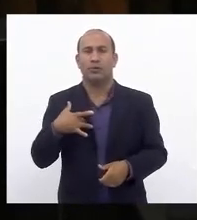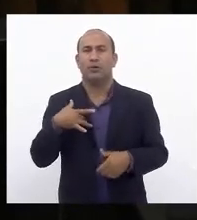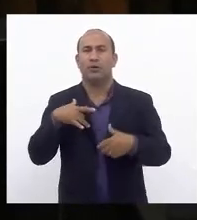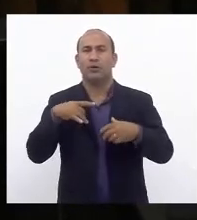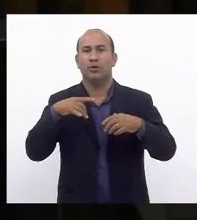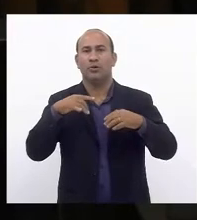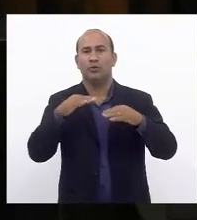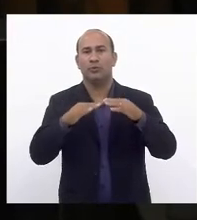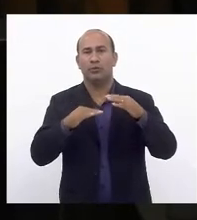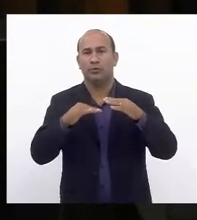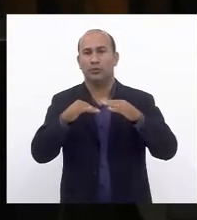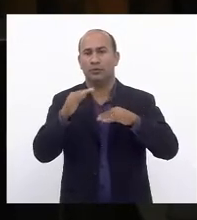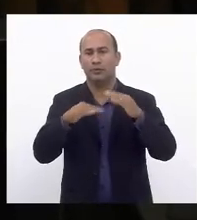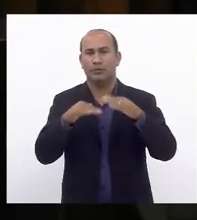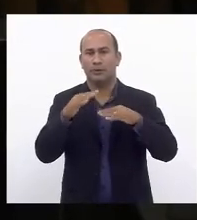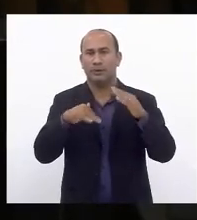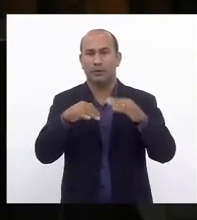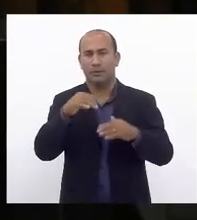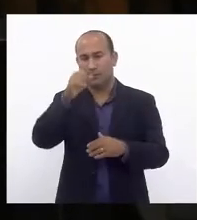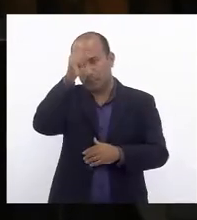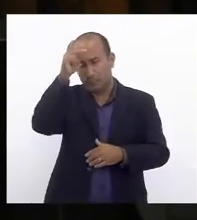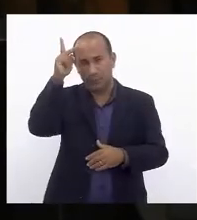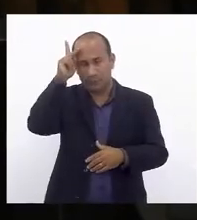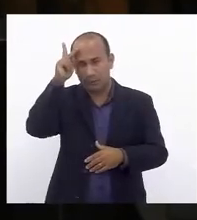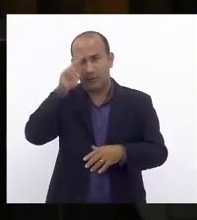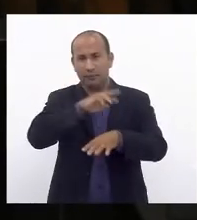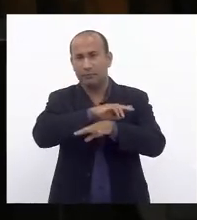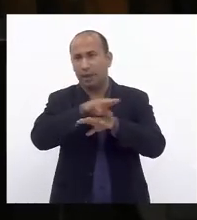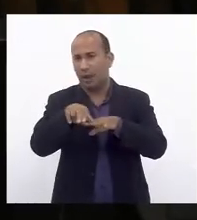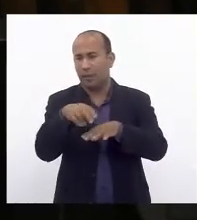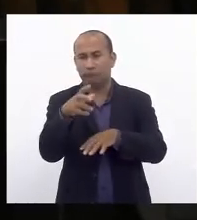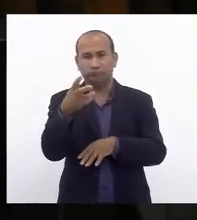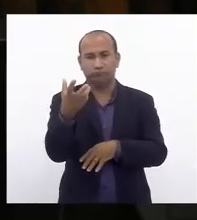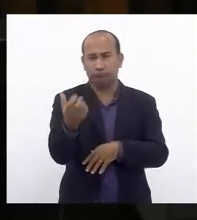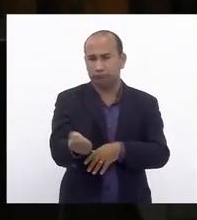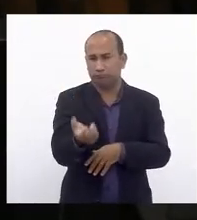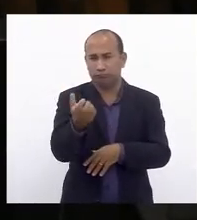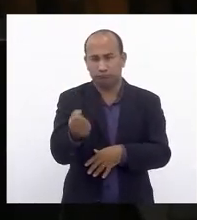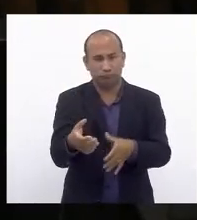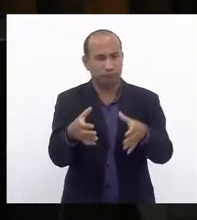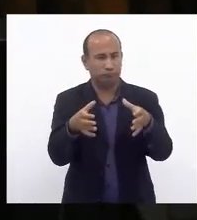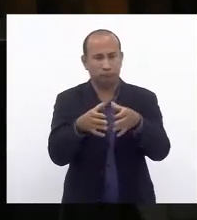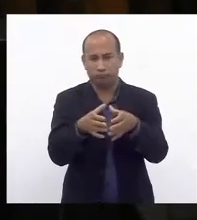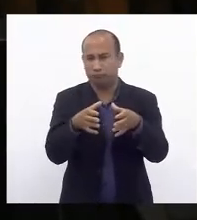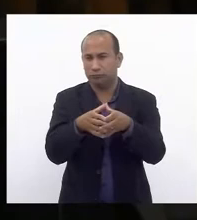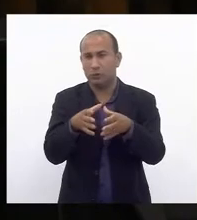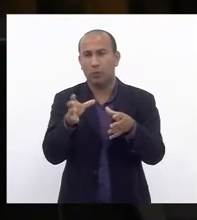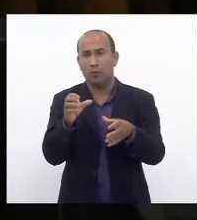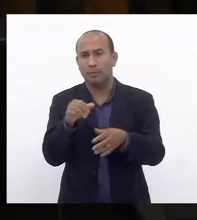as instâncias, ativos, inativos, pensionistas, cargo comissionado, o que fosse.